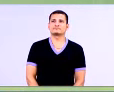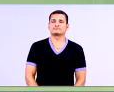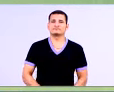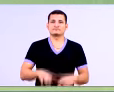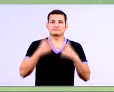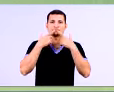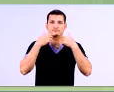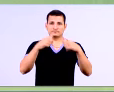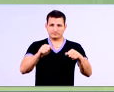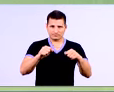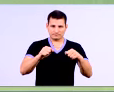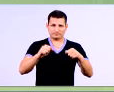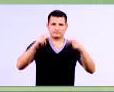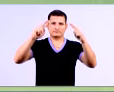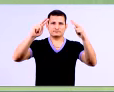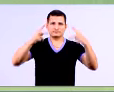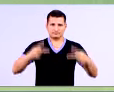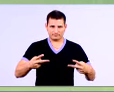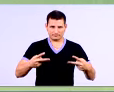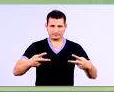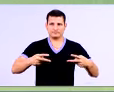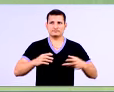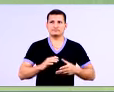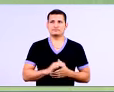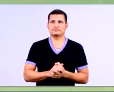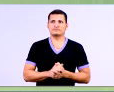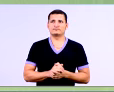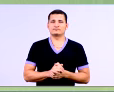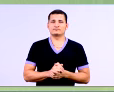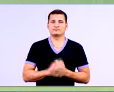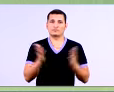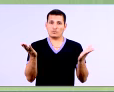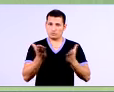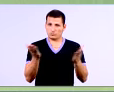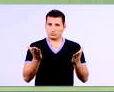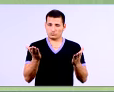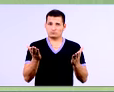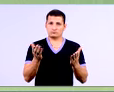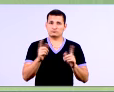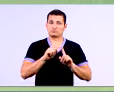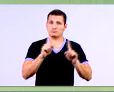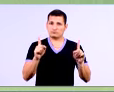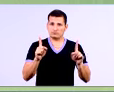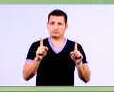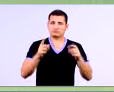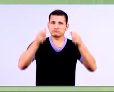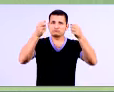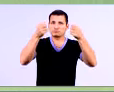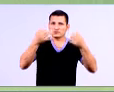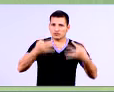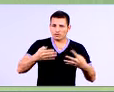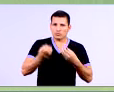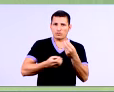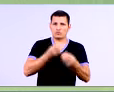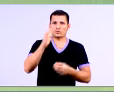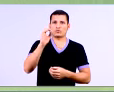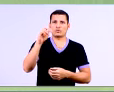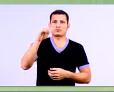Linguagem HTML, como o professor já explicou, só que hoje nós não falaremos da concepção dela, nós